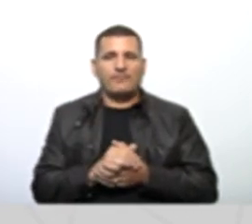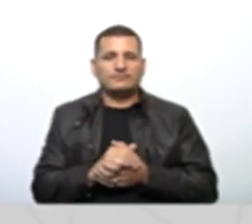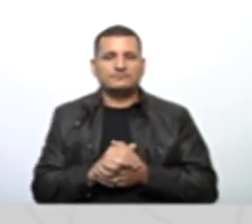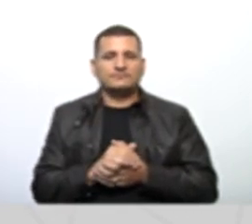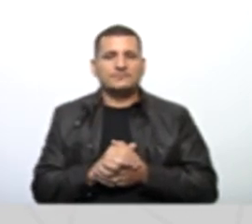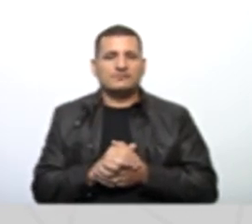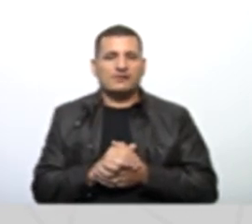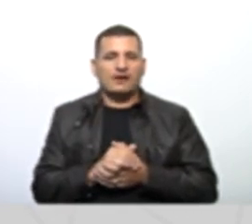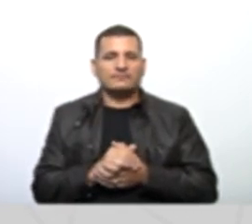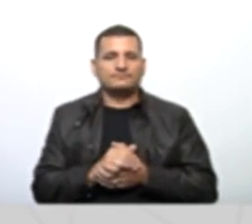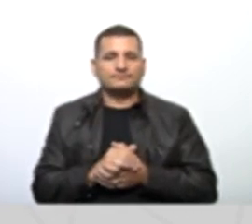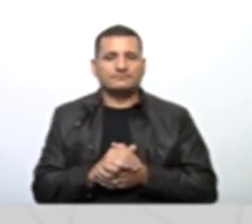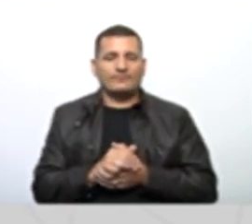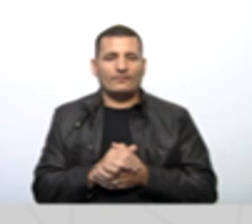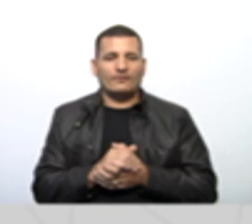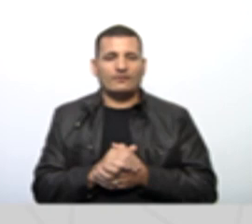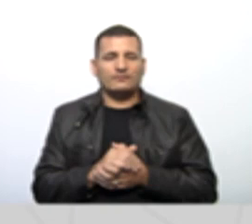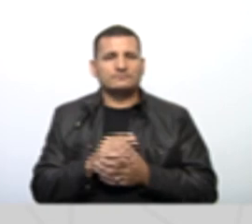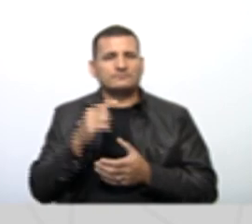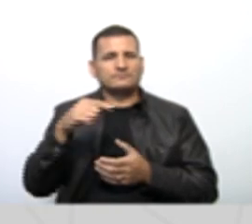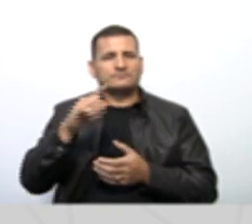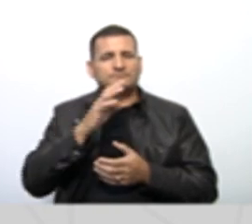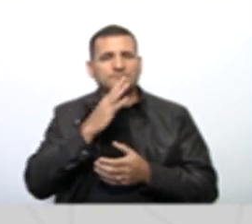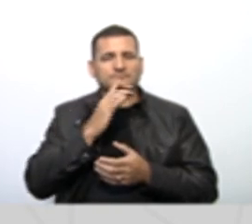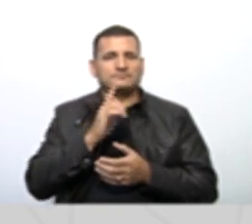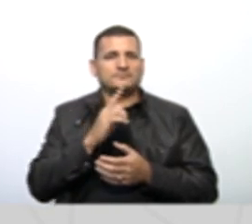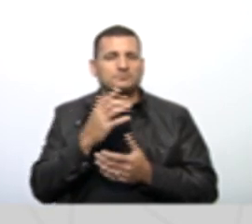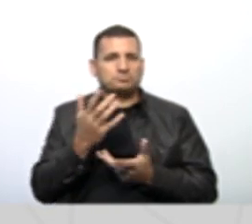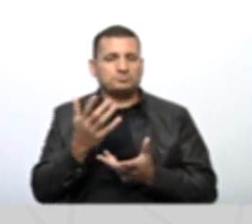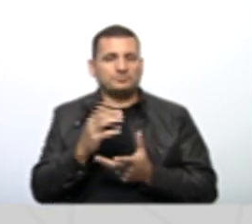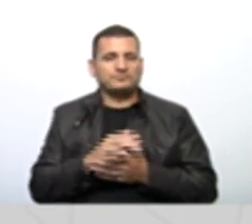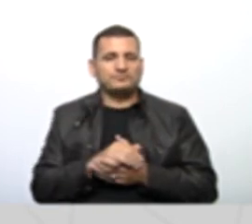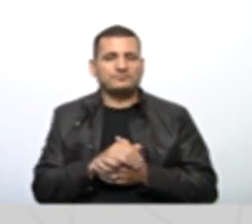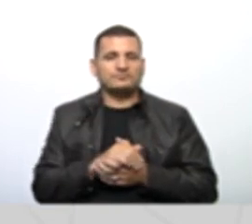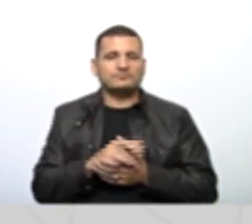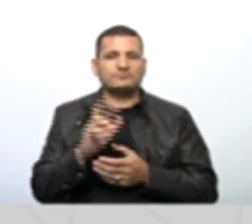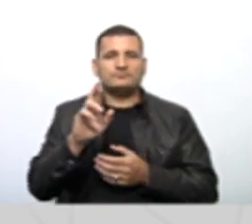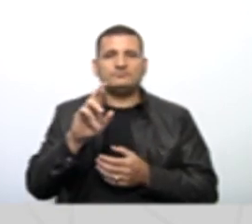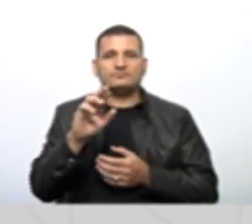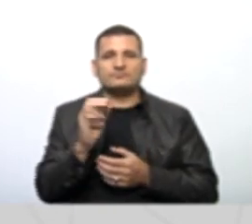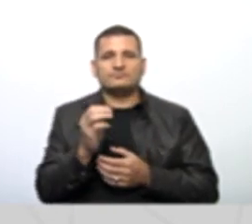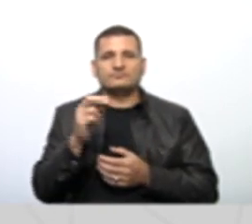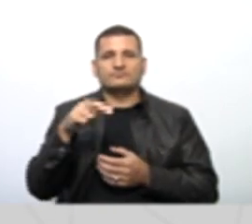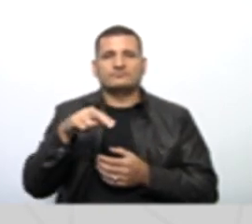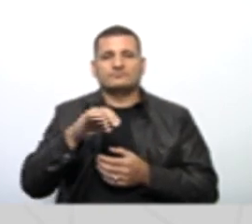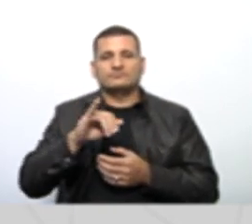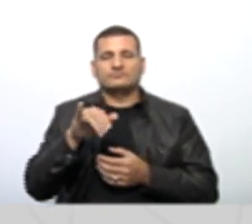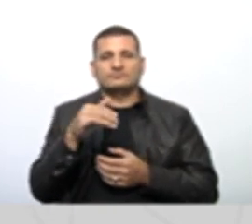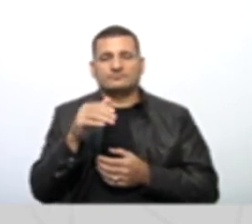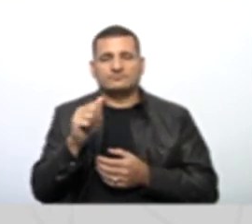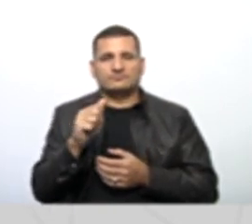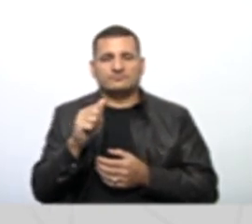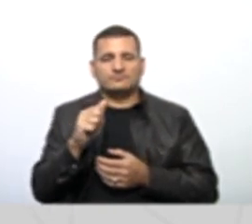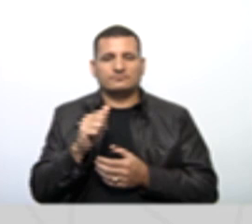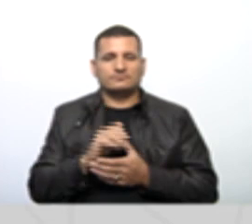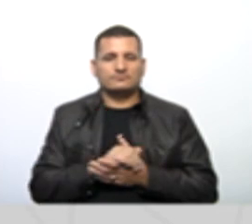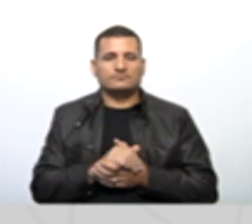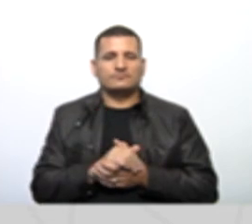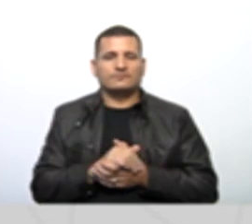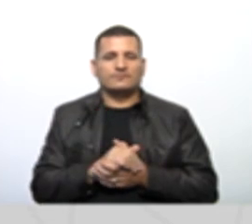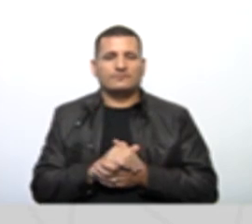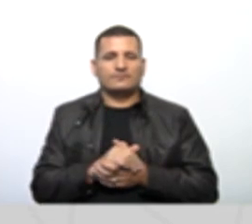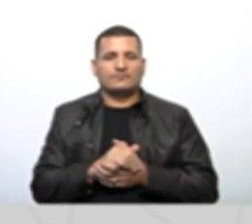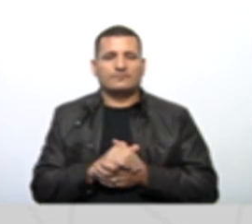pessoal acredito que muitos de vocês não ouviram falar nisso roja pessoal rn jotar né ele é